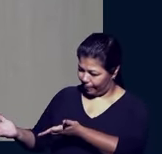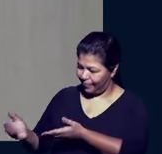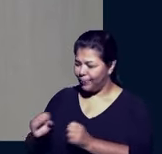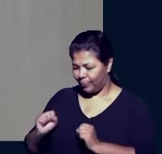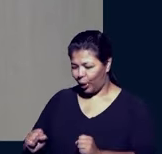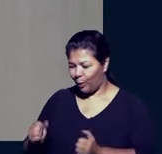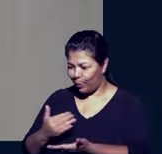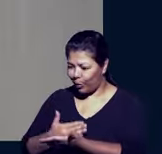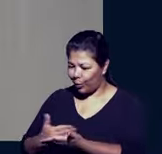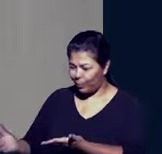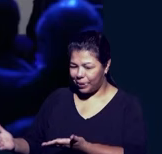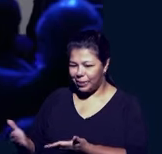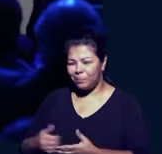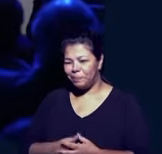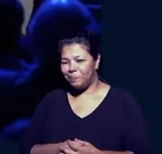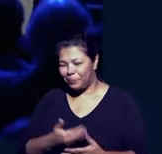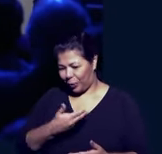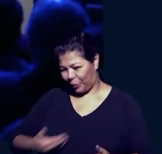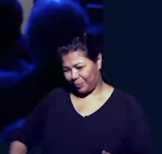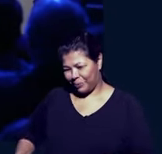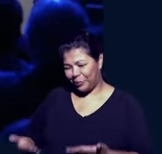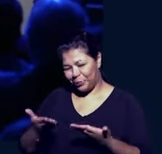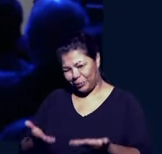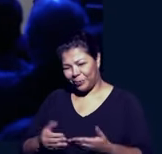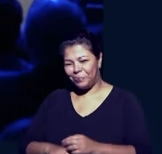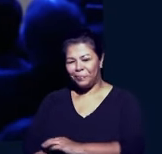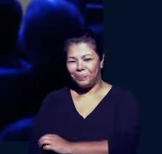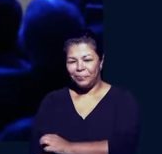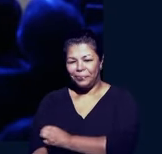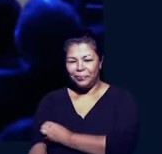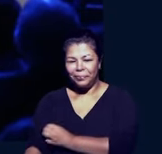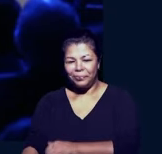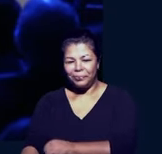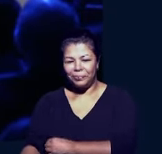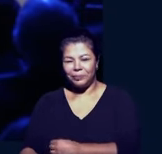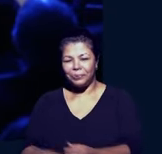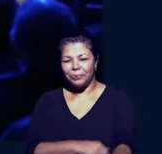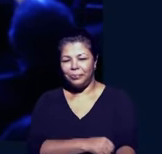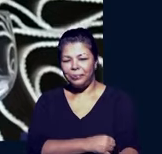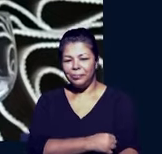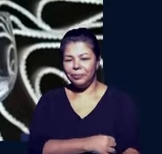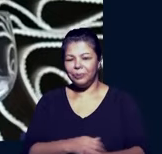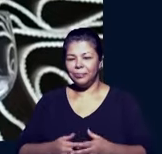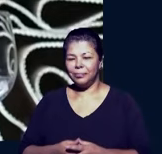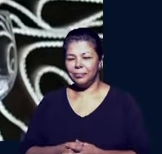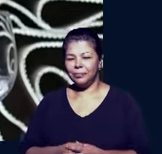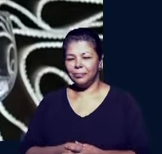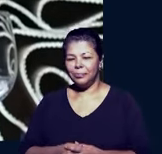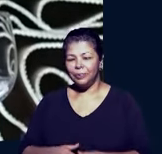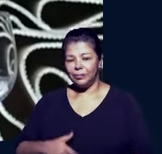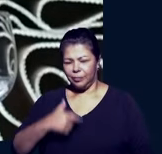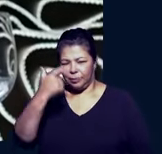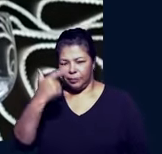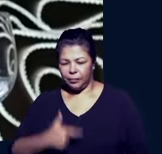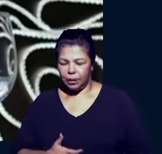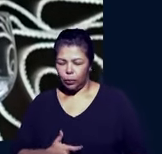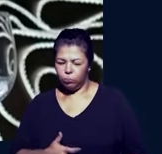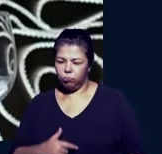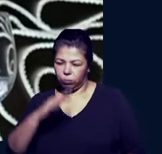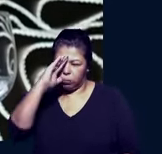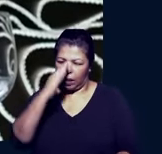começar Governador Casagrande posso começar bem eu considero